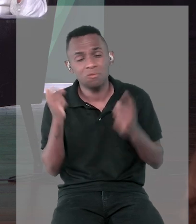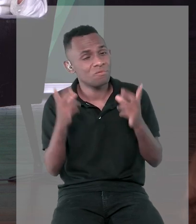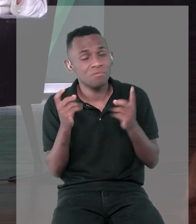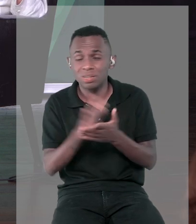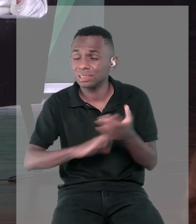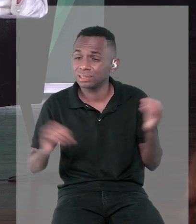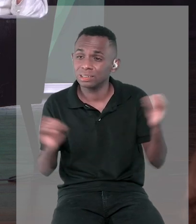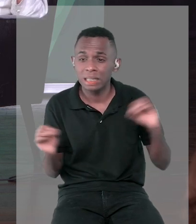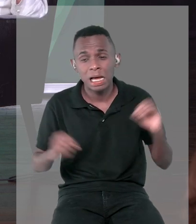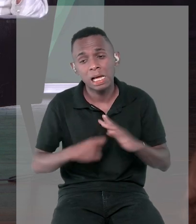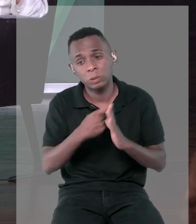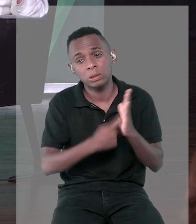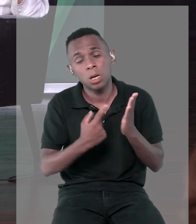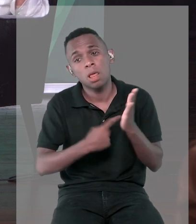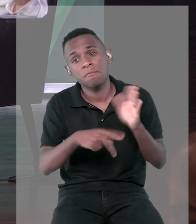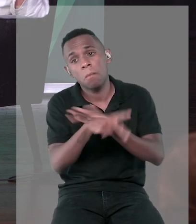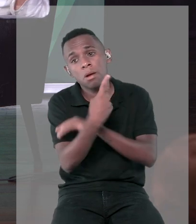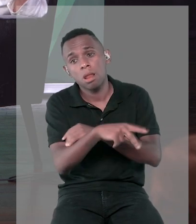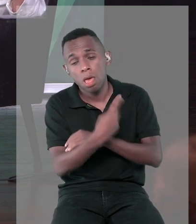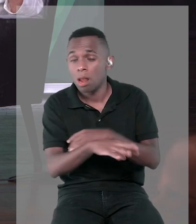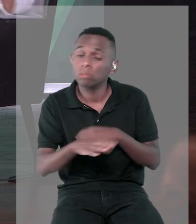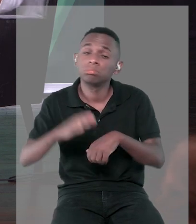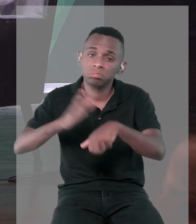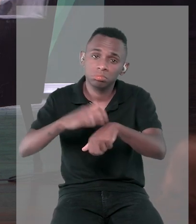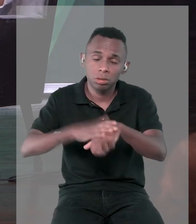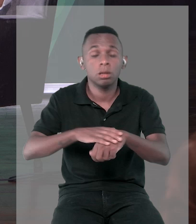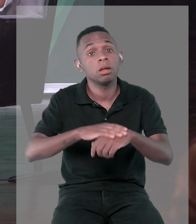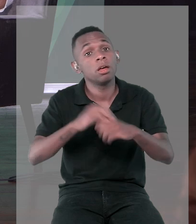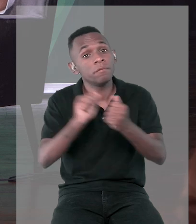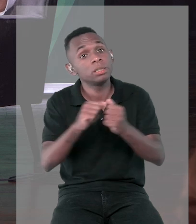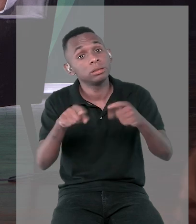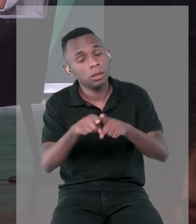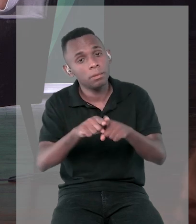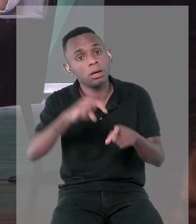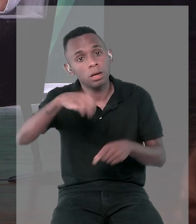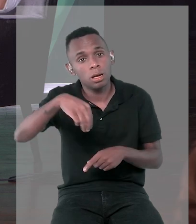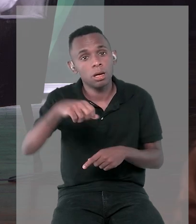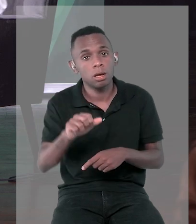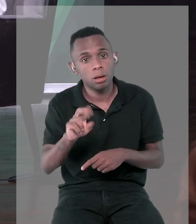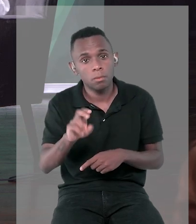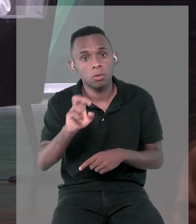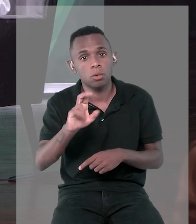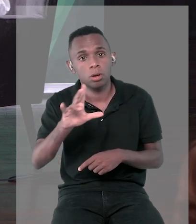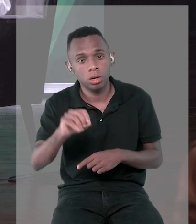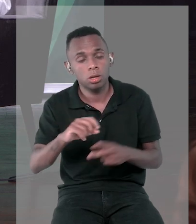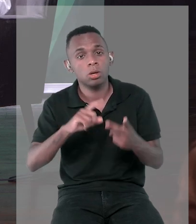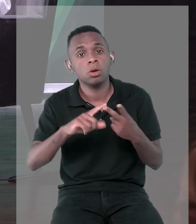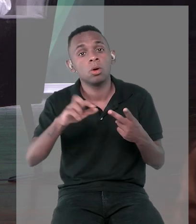ele não vendia, olha só. Mas ele fez o que ele fez com o Murilo Rubião, com o Roberto